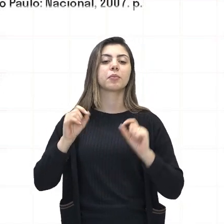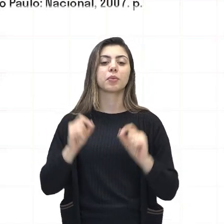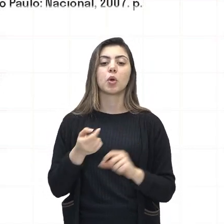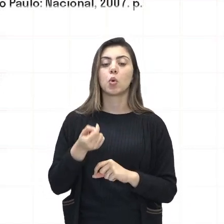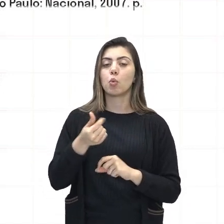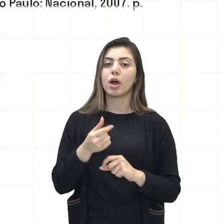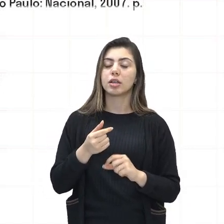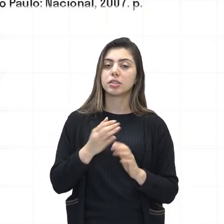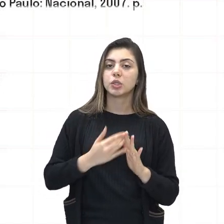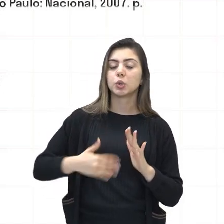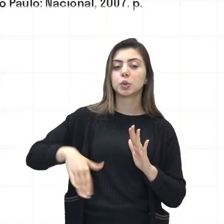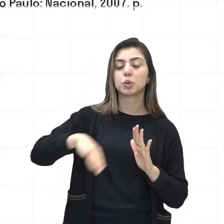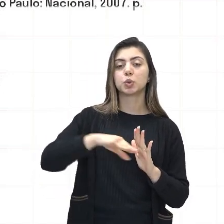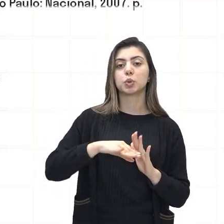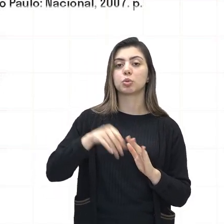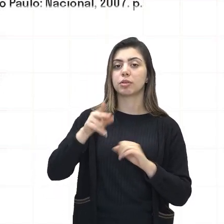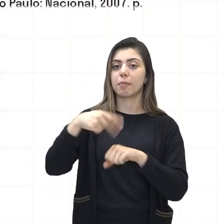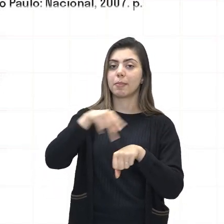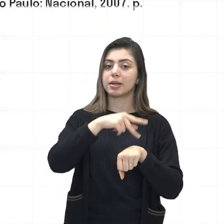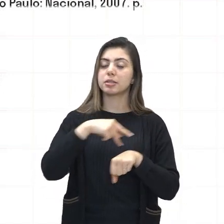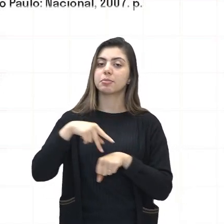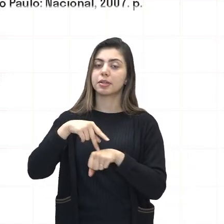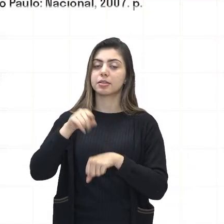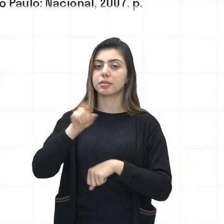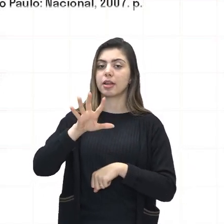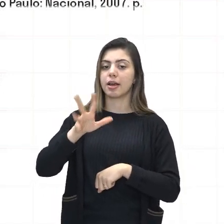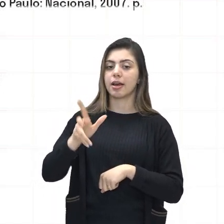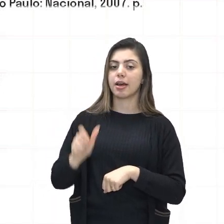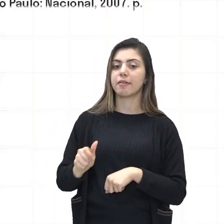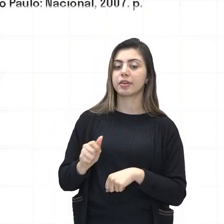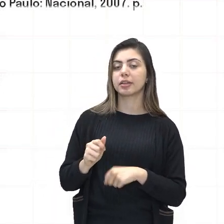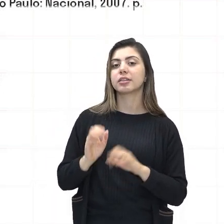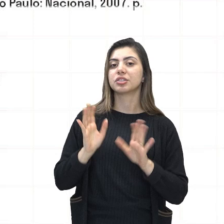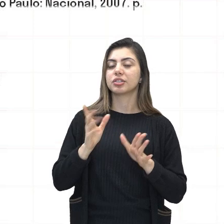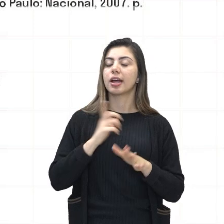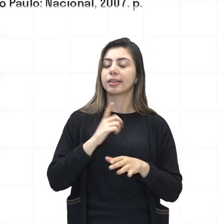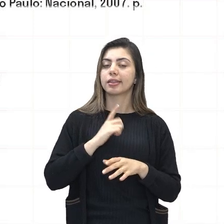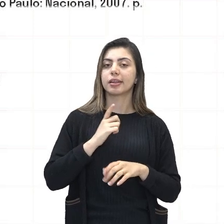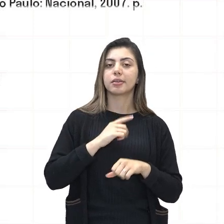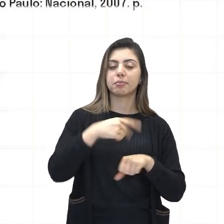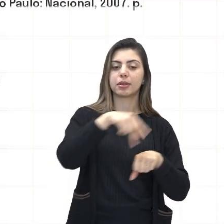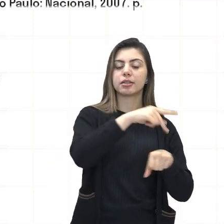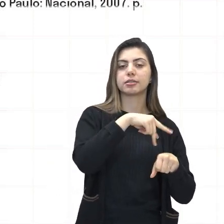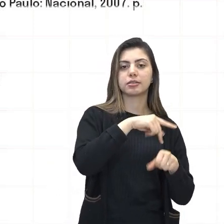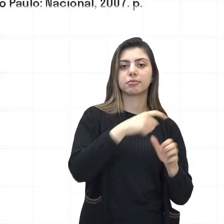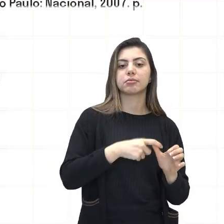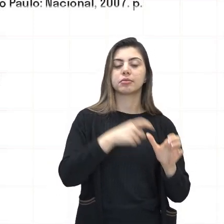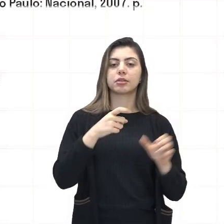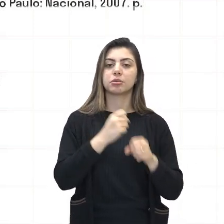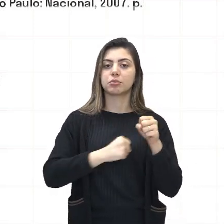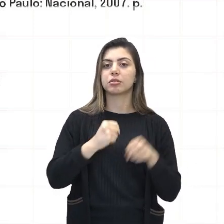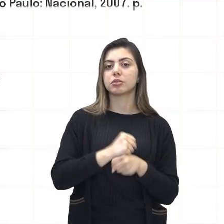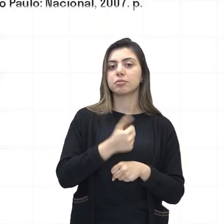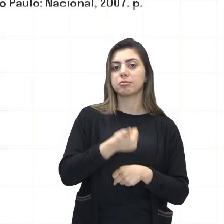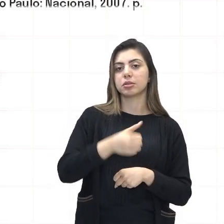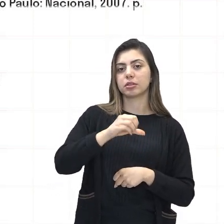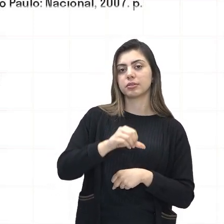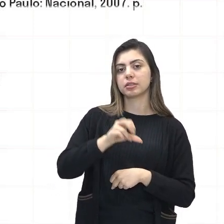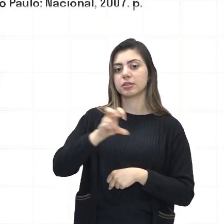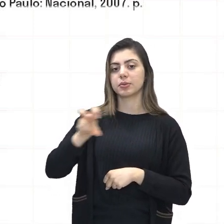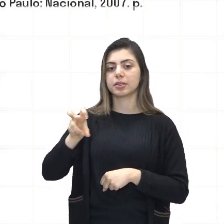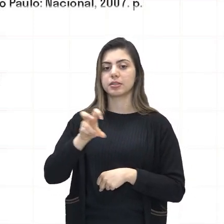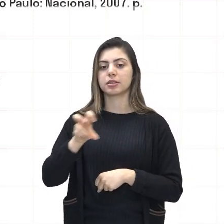todos os países africanos, conforme eu já disse anteriormente, conseguem seu processo de independência a partir de 1955. Como é que a